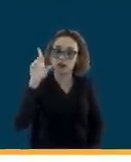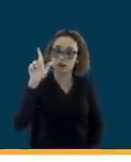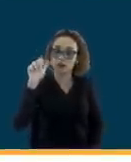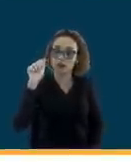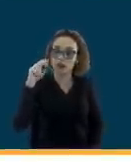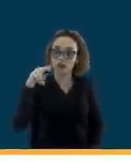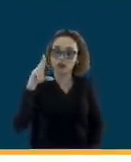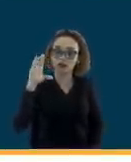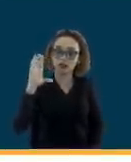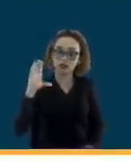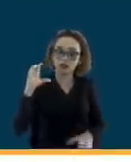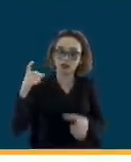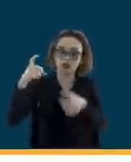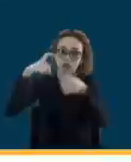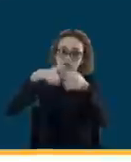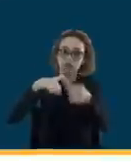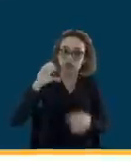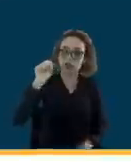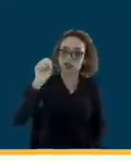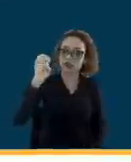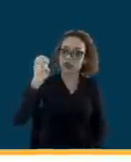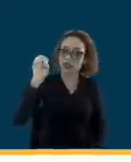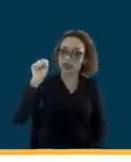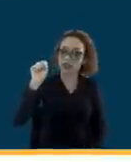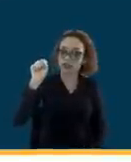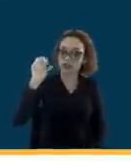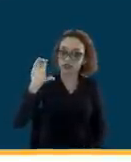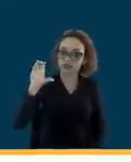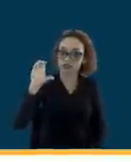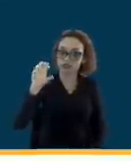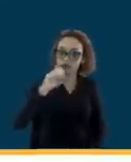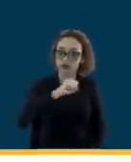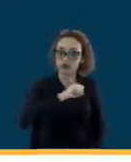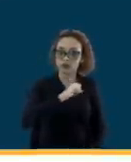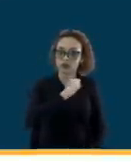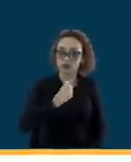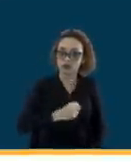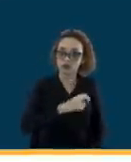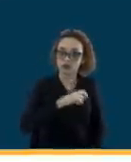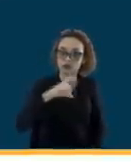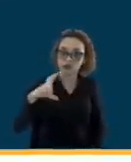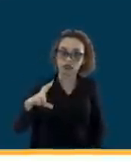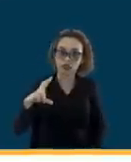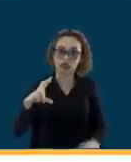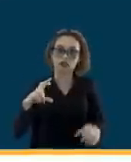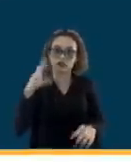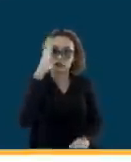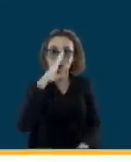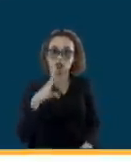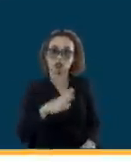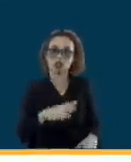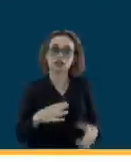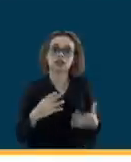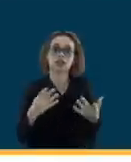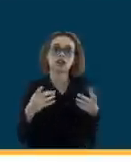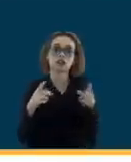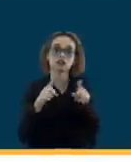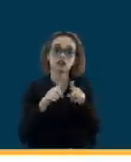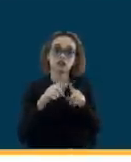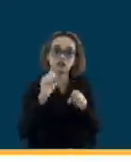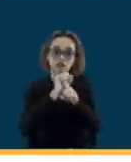o SENAC do Rio de Janeiro, a FEComércio do Rio de Janeiro, a Escola de Políticas Culturais, o apoio institucional da Associação Grande Luz,